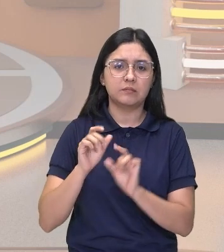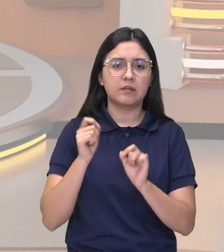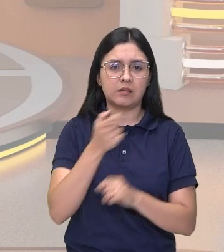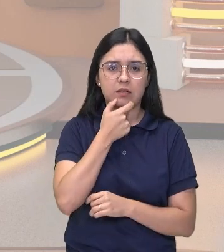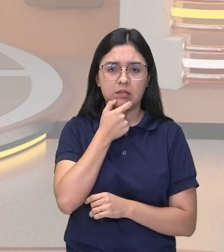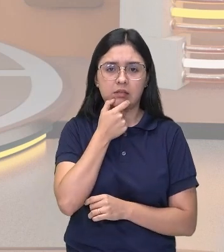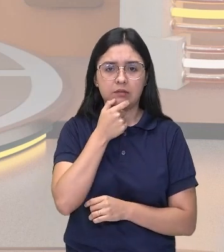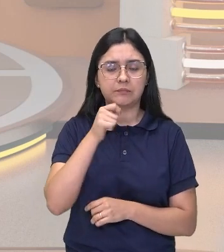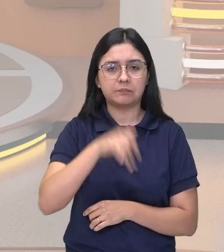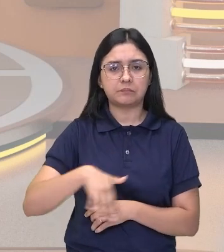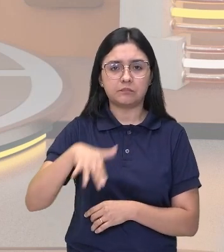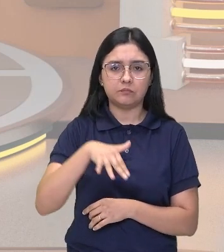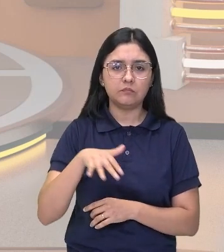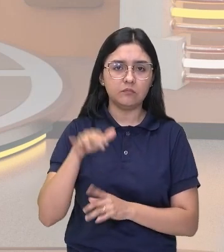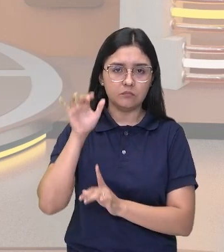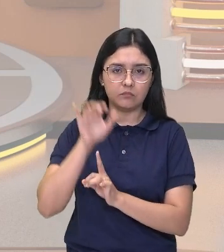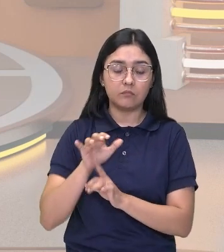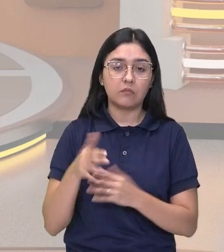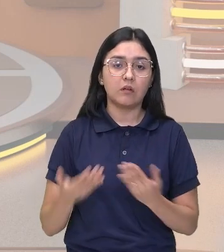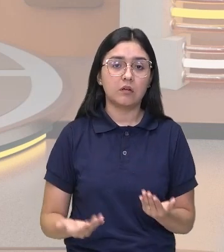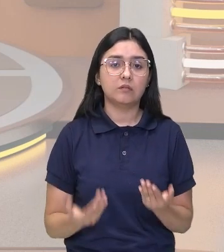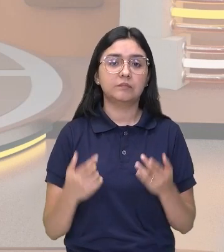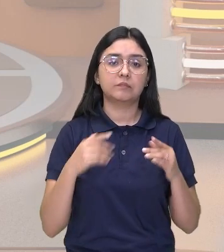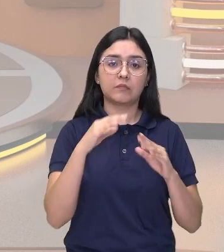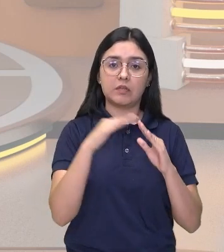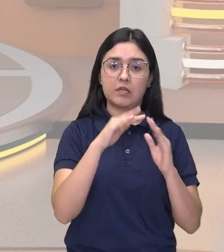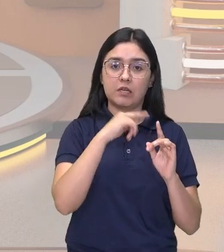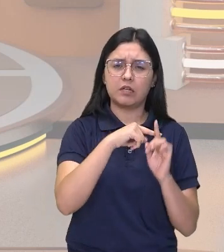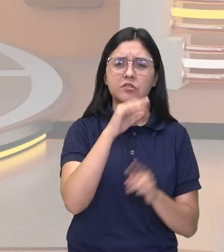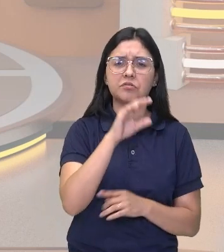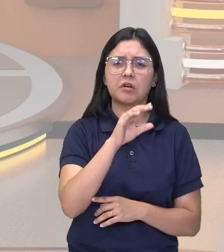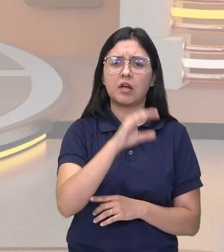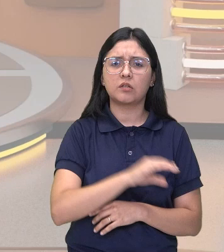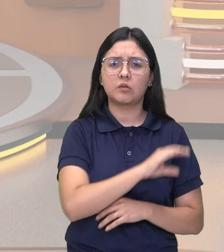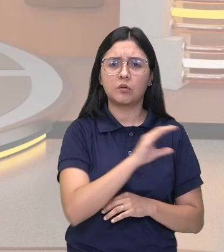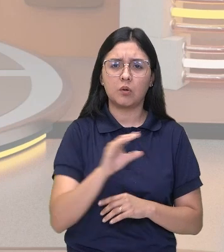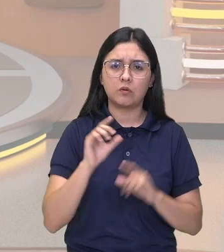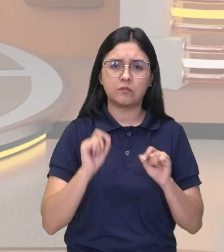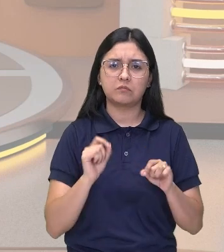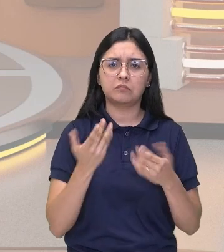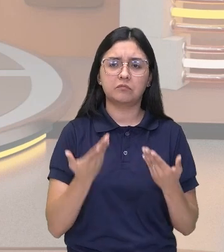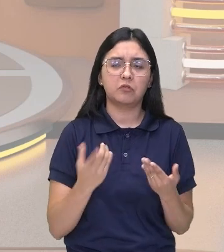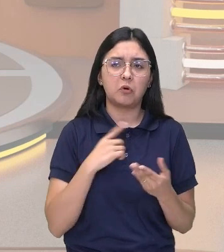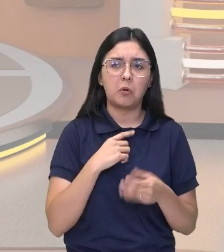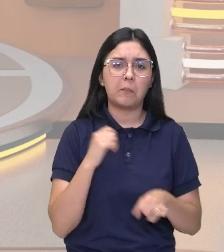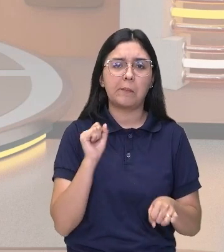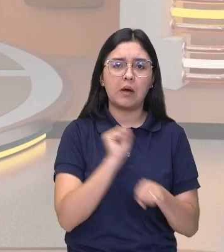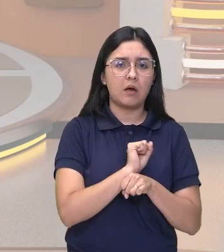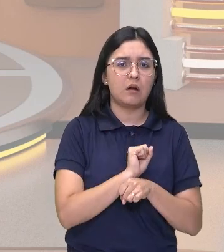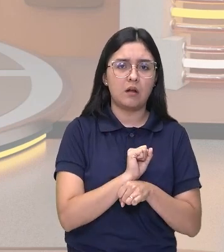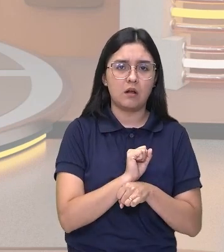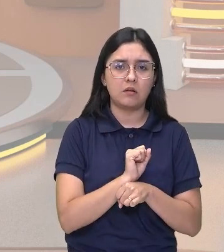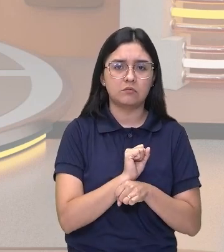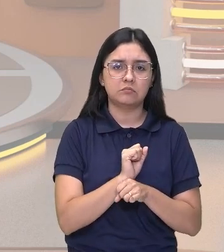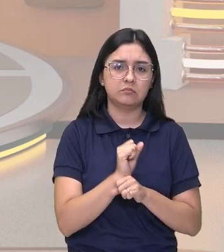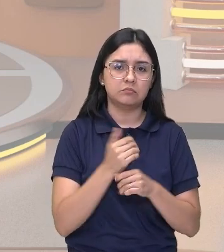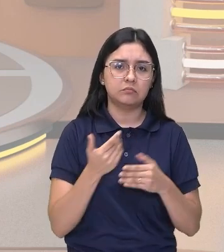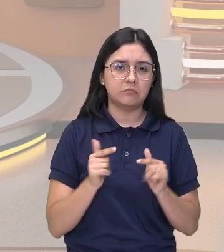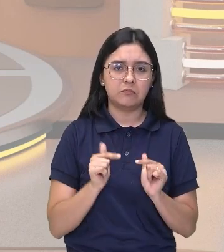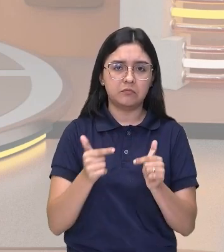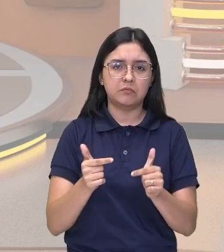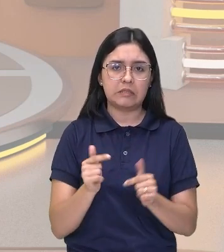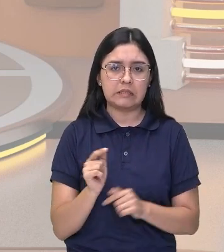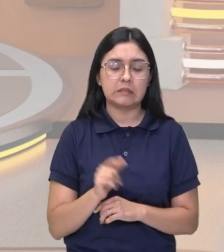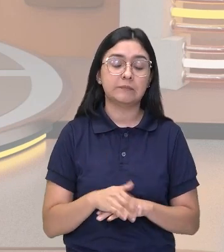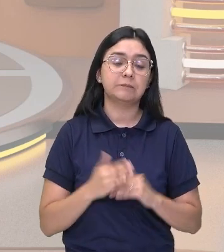do mundo. E a Igreja Católica, professor, ficou de braços atados, de mãos atadas com a reforma? Não,